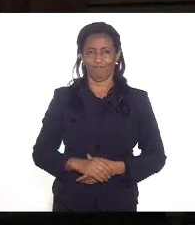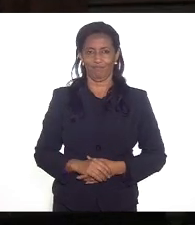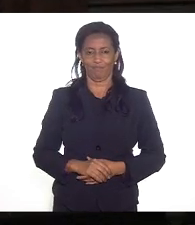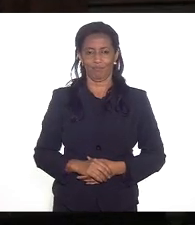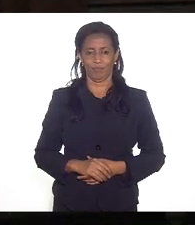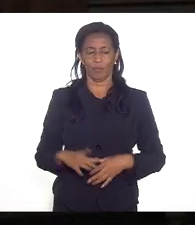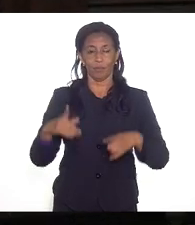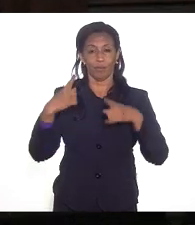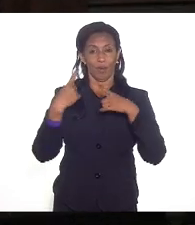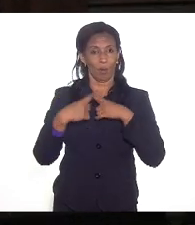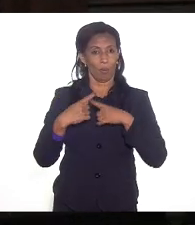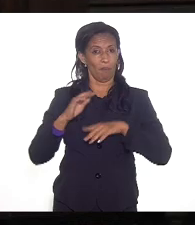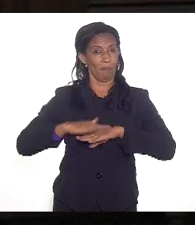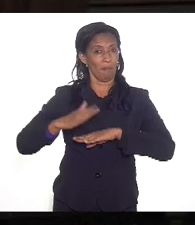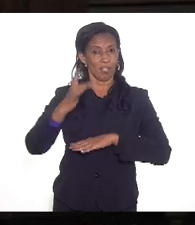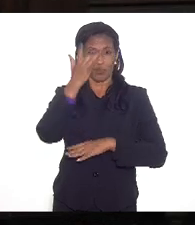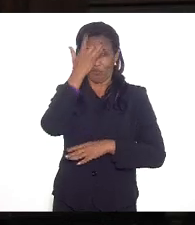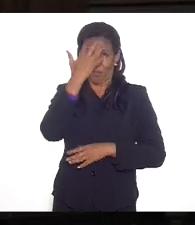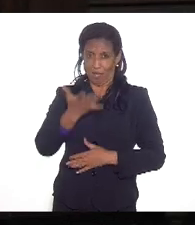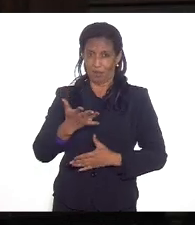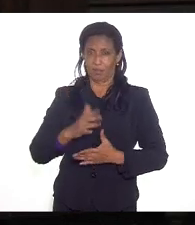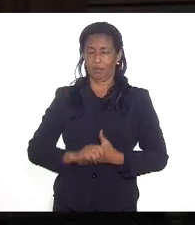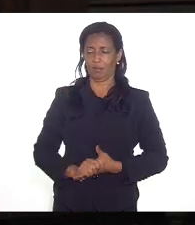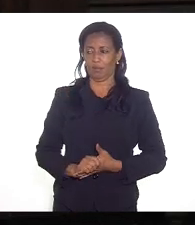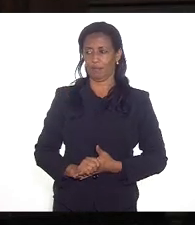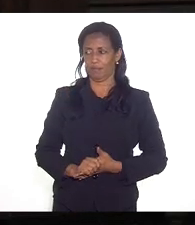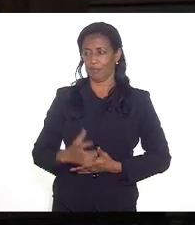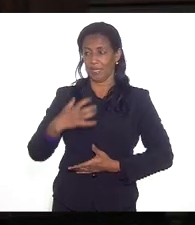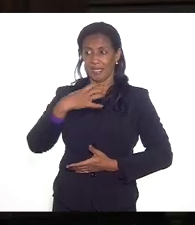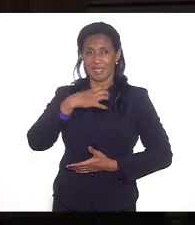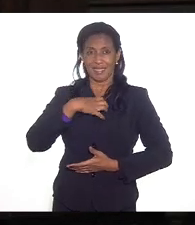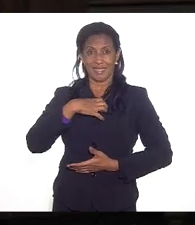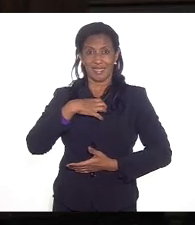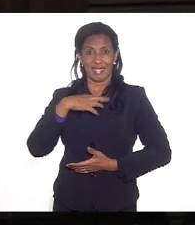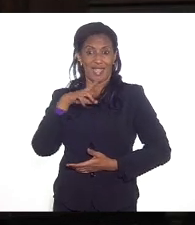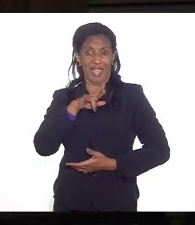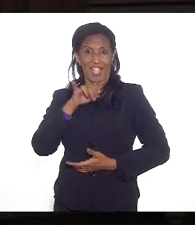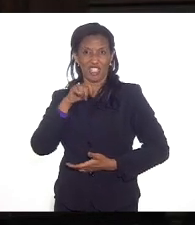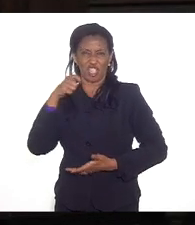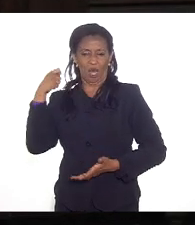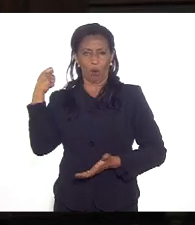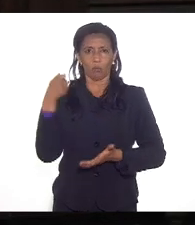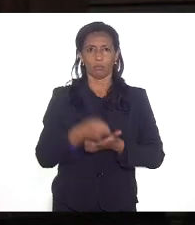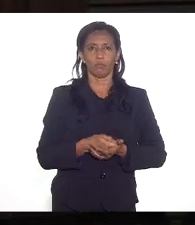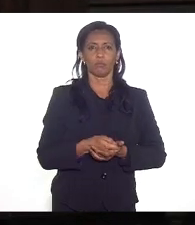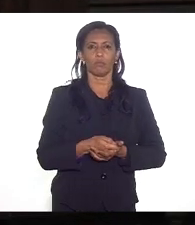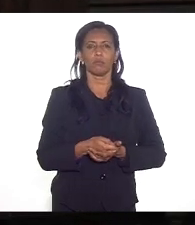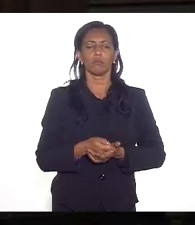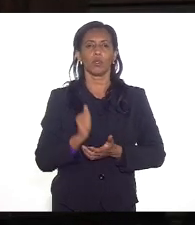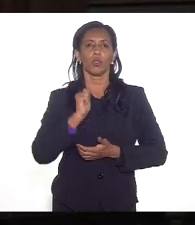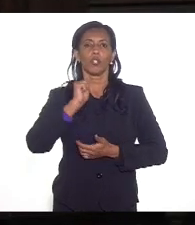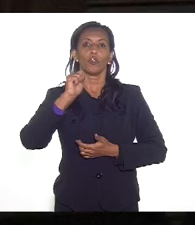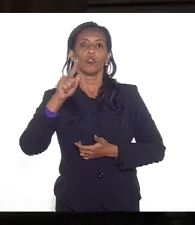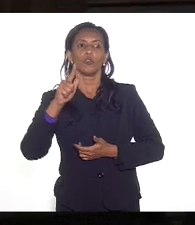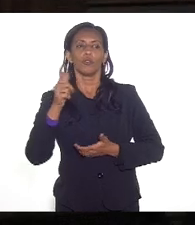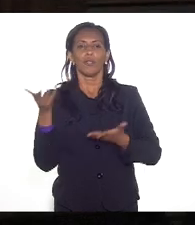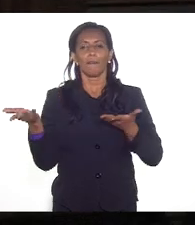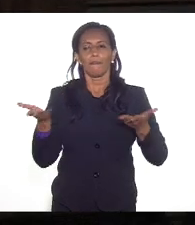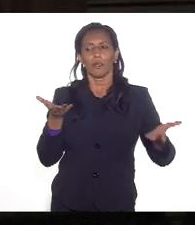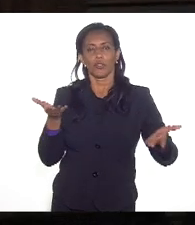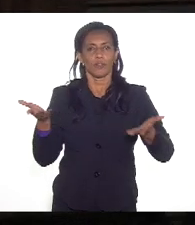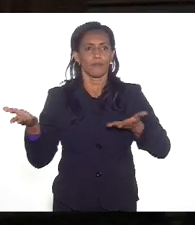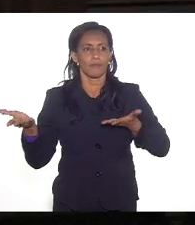é porque é muito mais fácil seu presidente Você é radical é do que fazer a